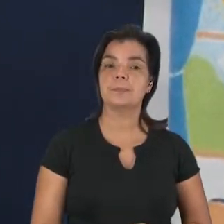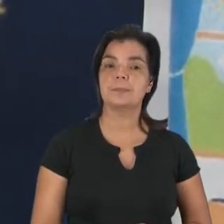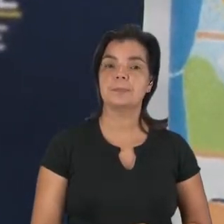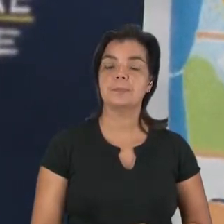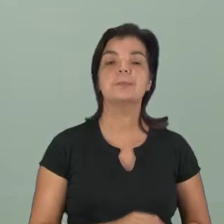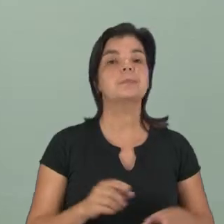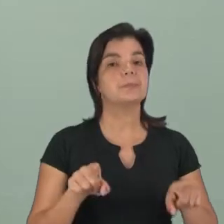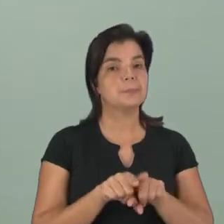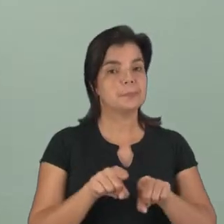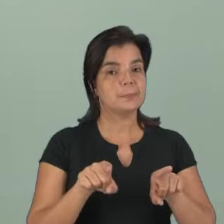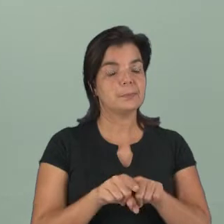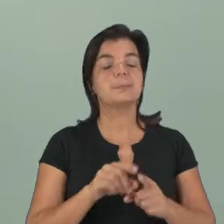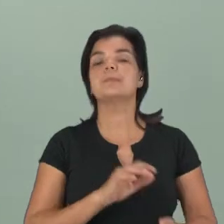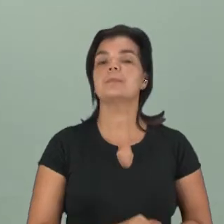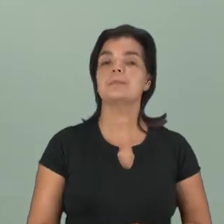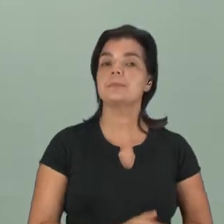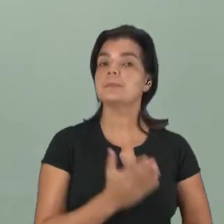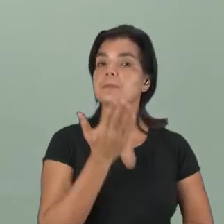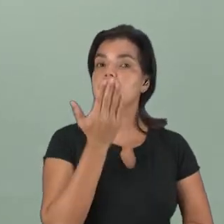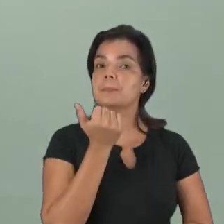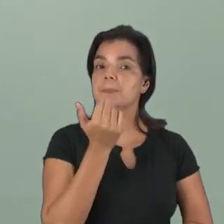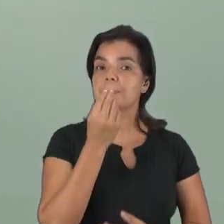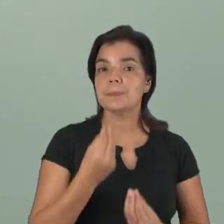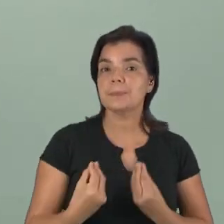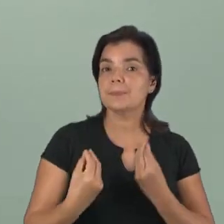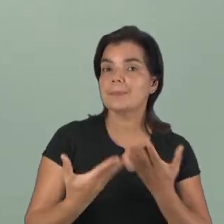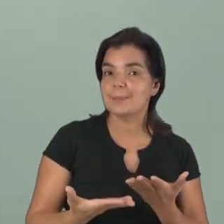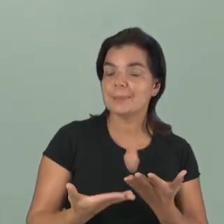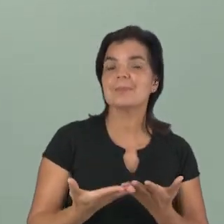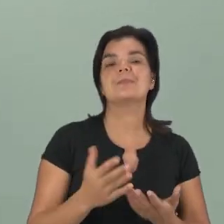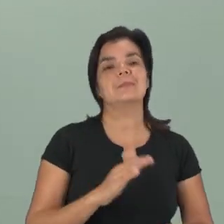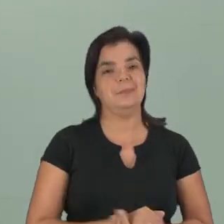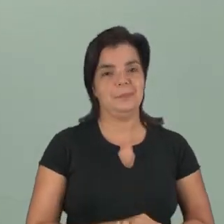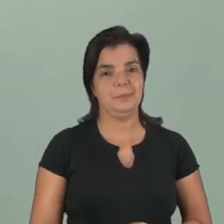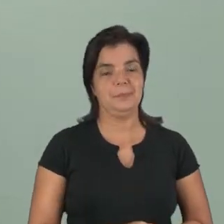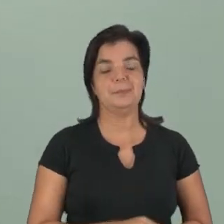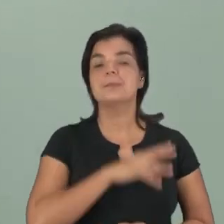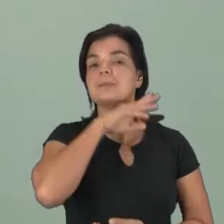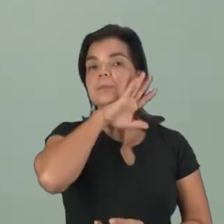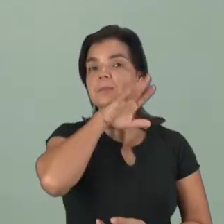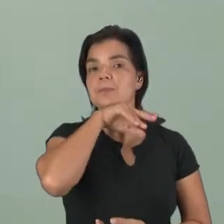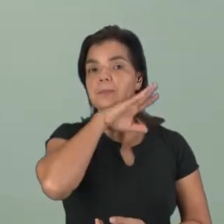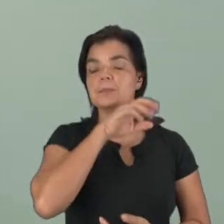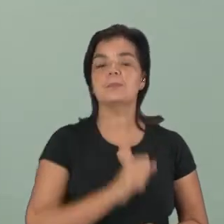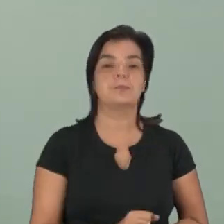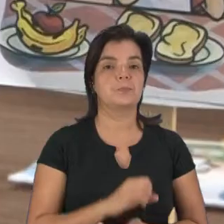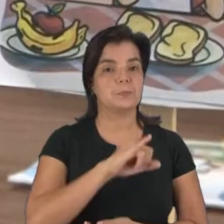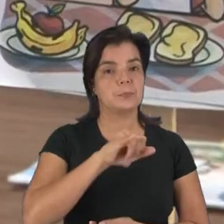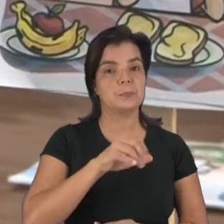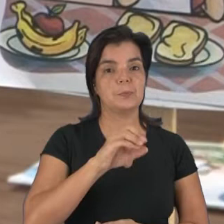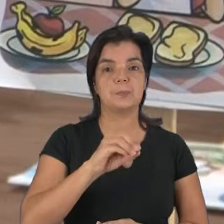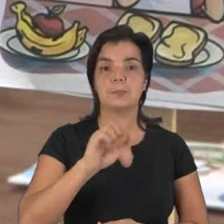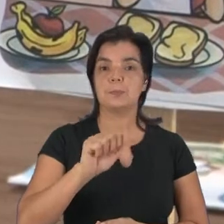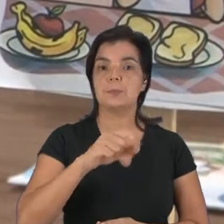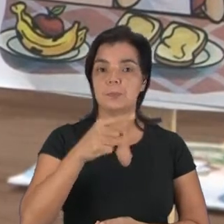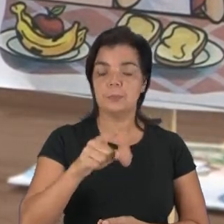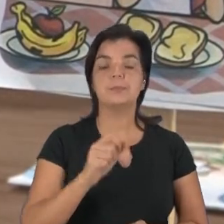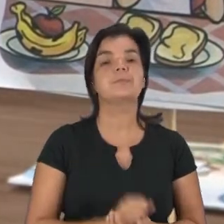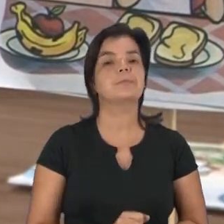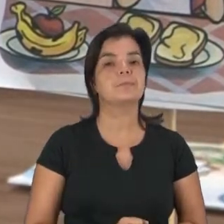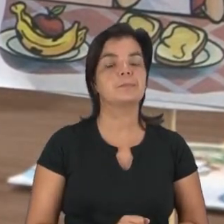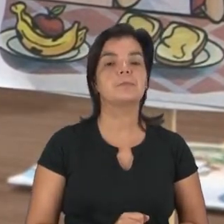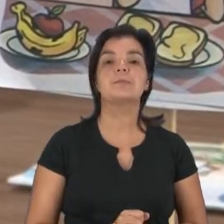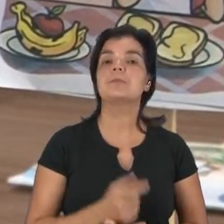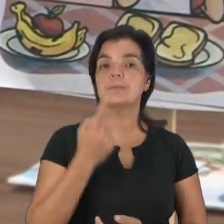oportunidade também de alimentar os animais isso mesmo João participou da